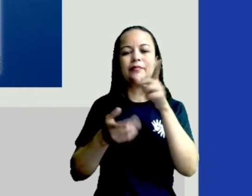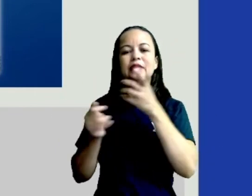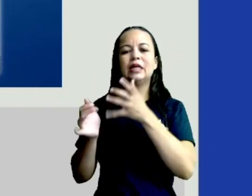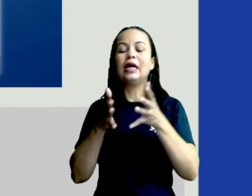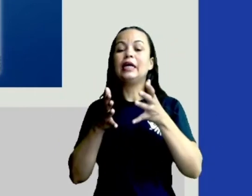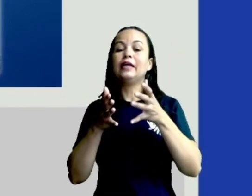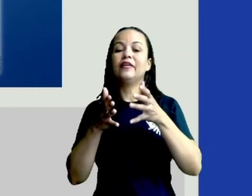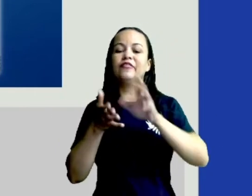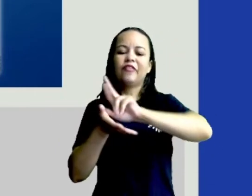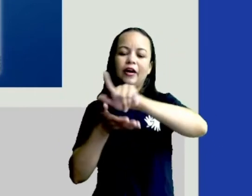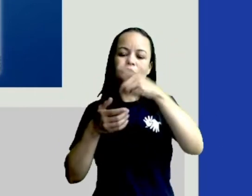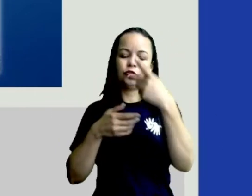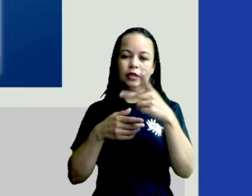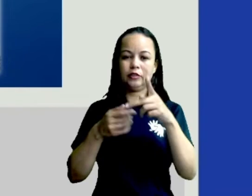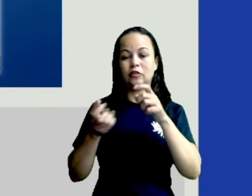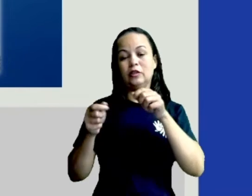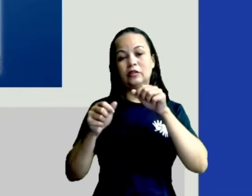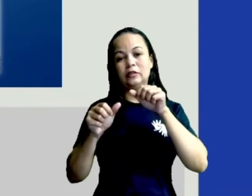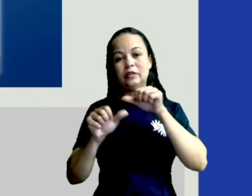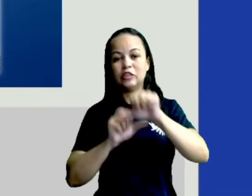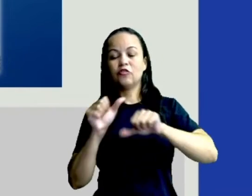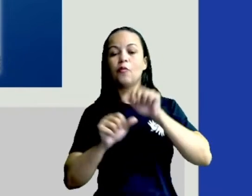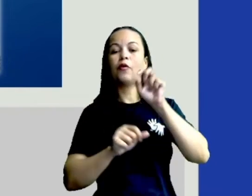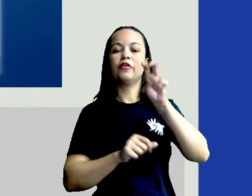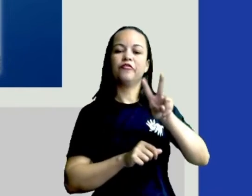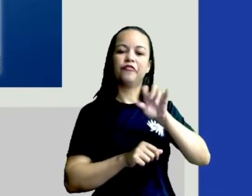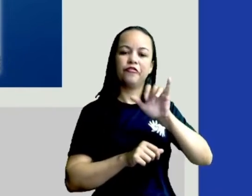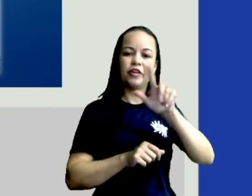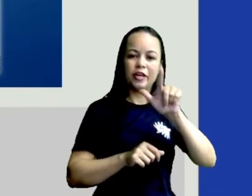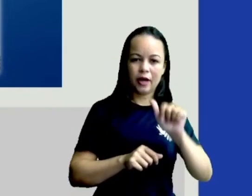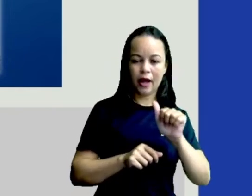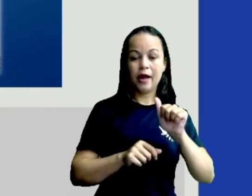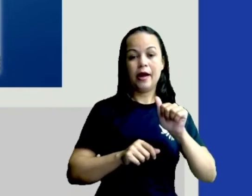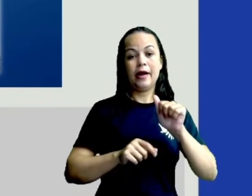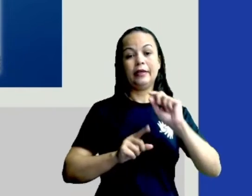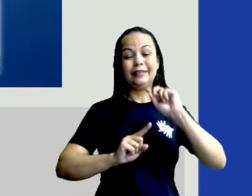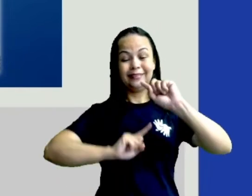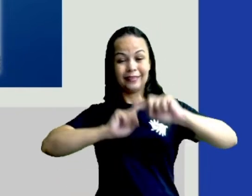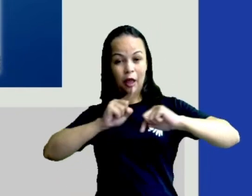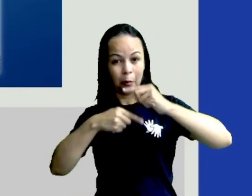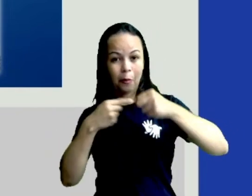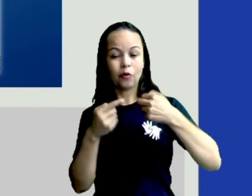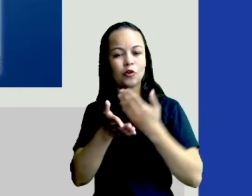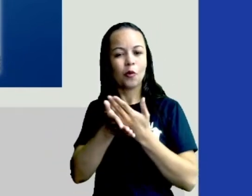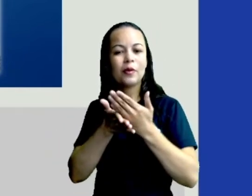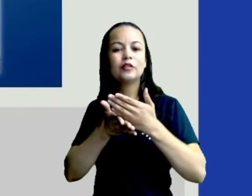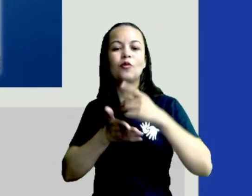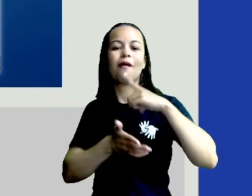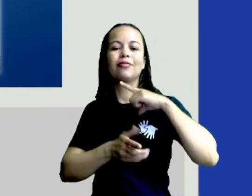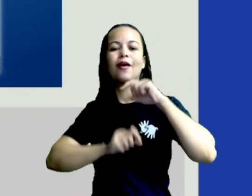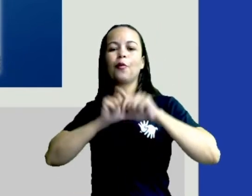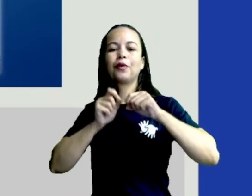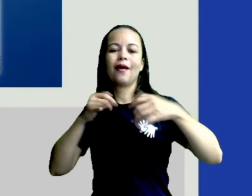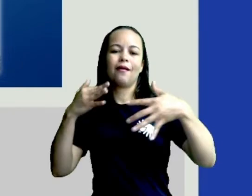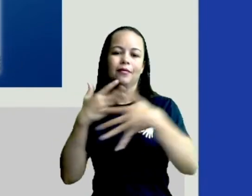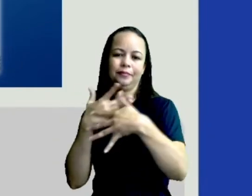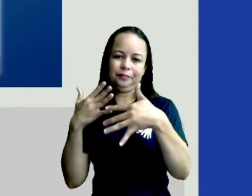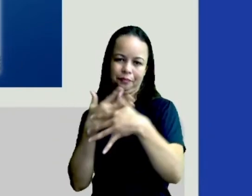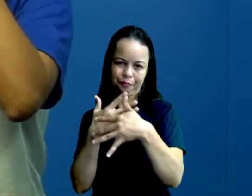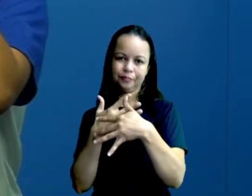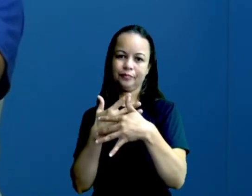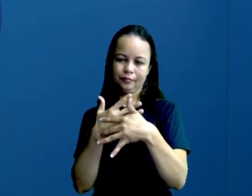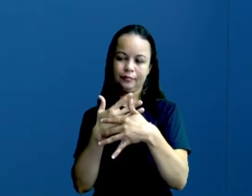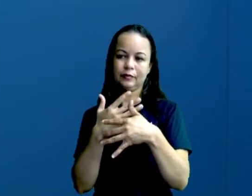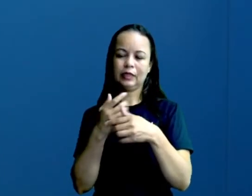tornaram-se vilas. Mais tarde, essas vilas deram origem às cidades. Olha aí,